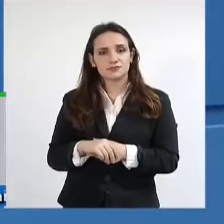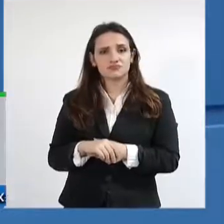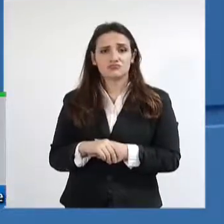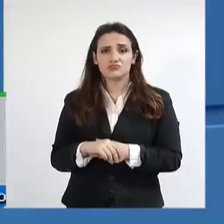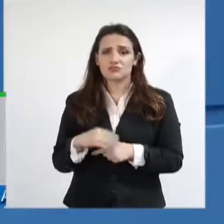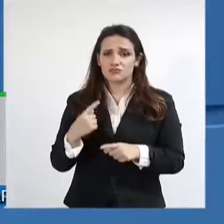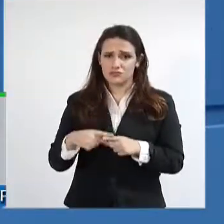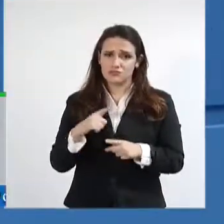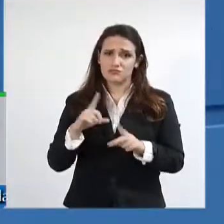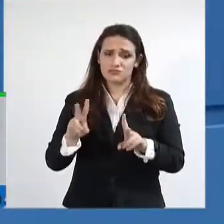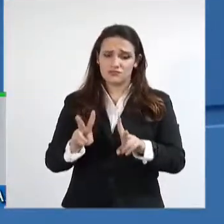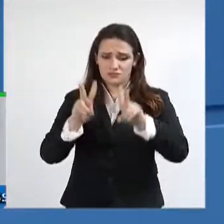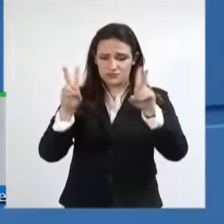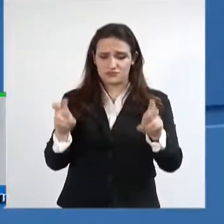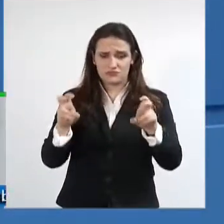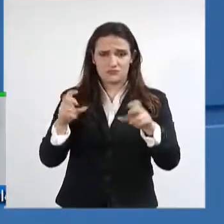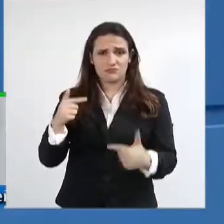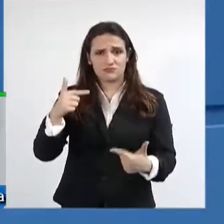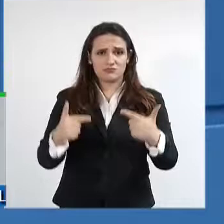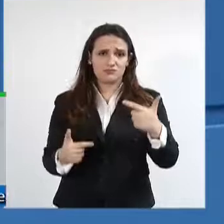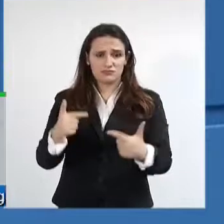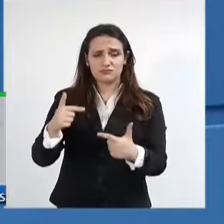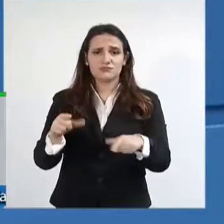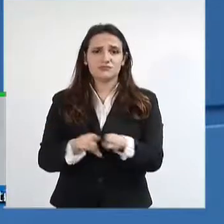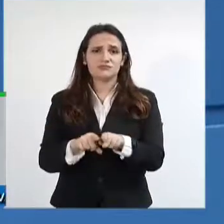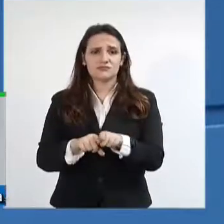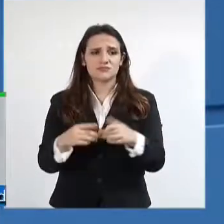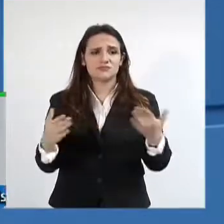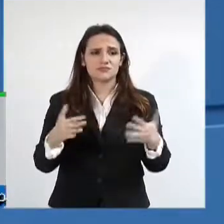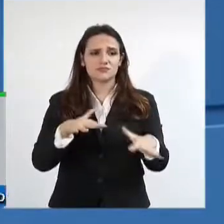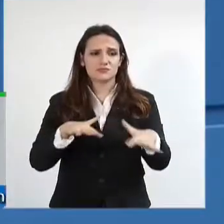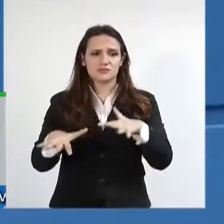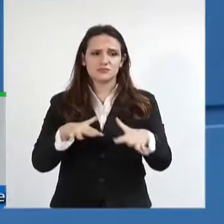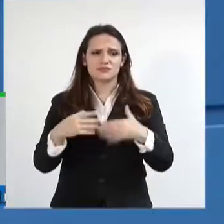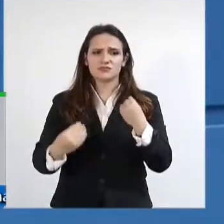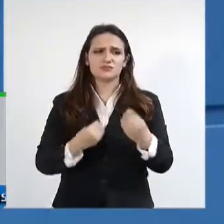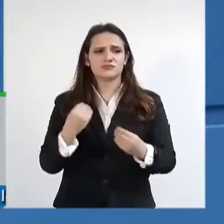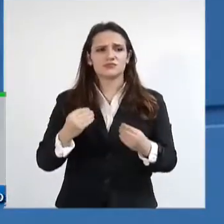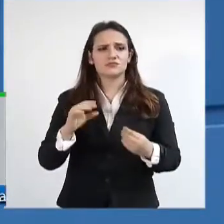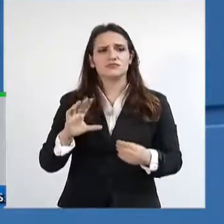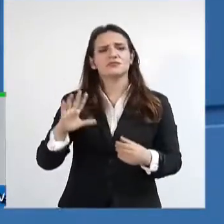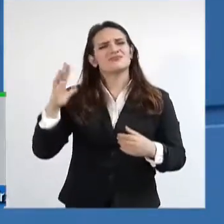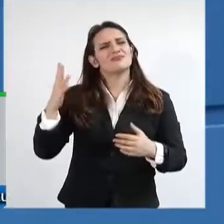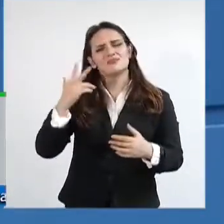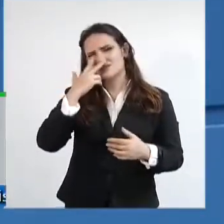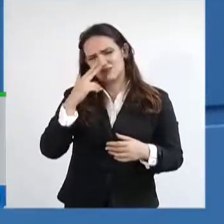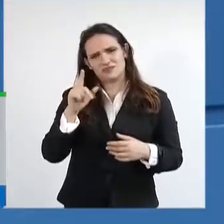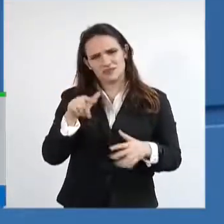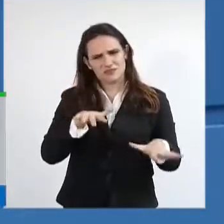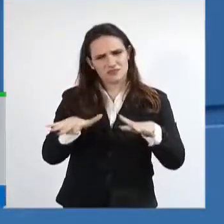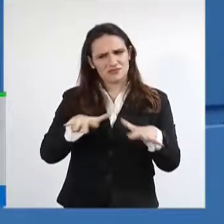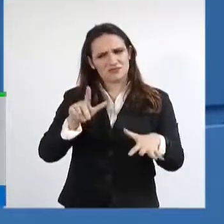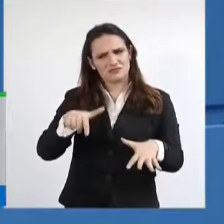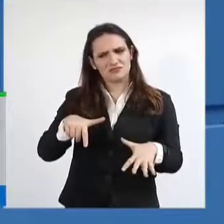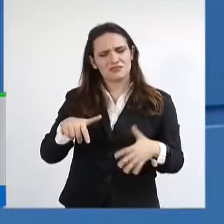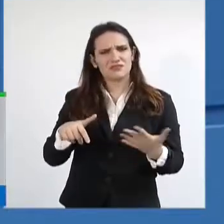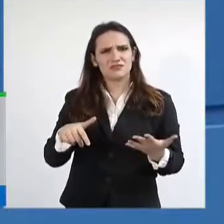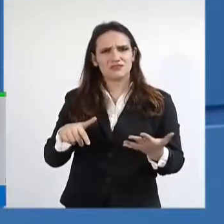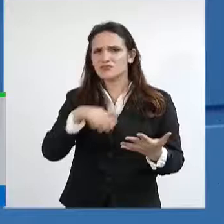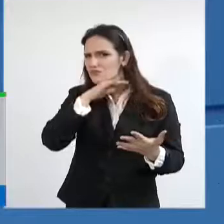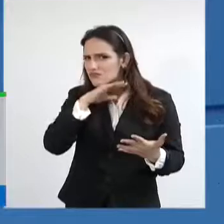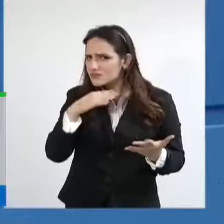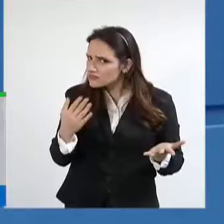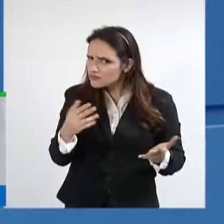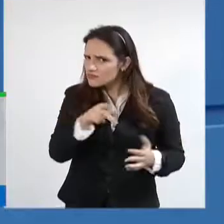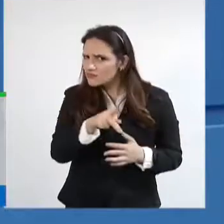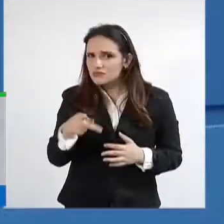da questão política do movimento e da forma política como foi visto o movimento, especialmente pelo presidente da